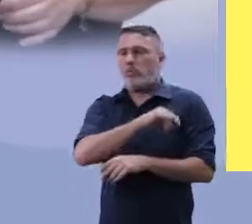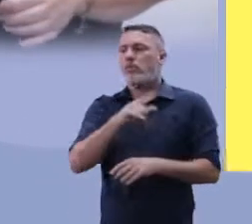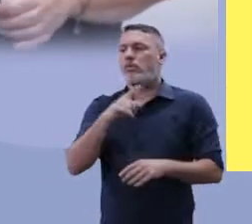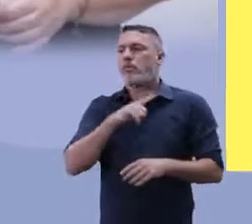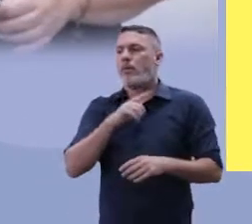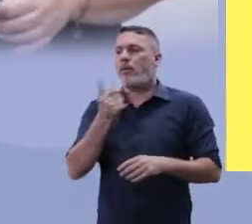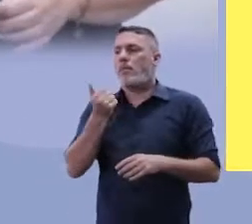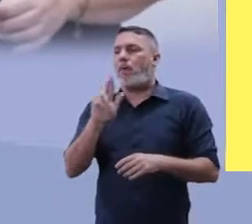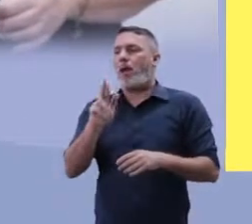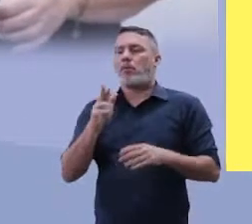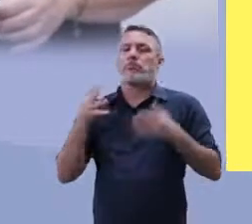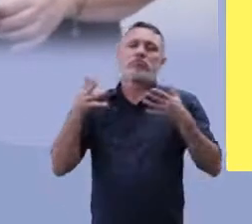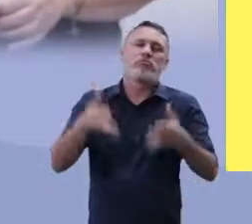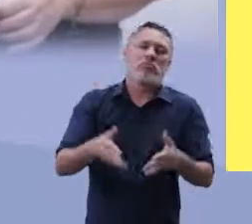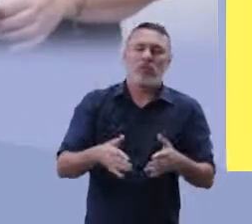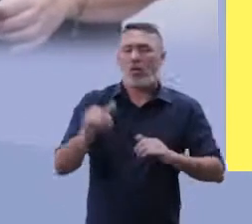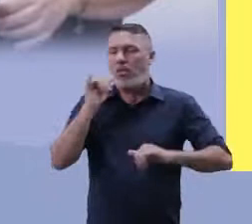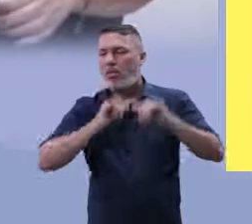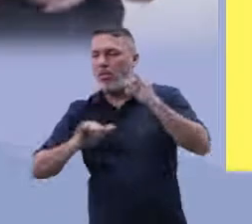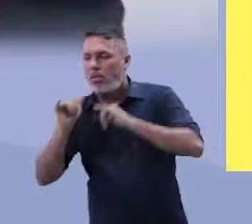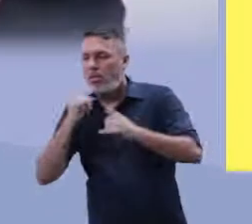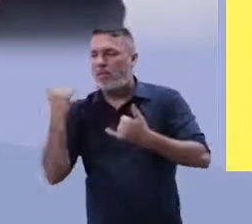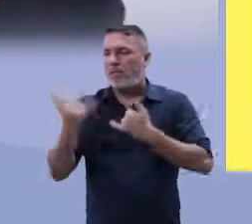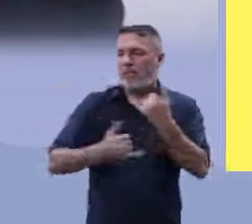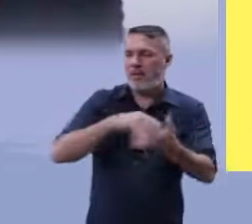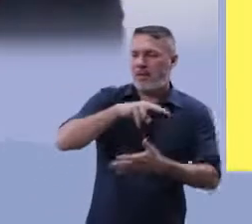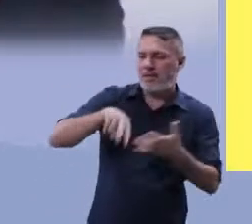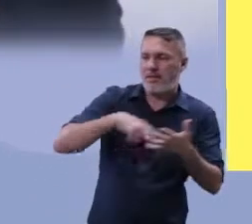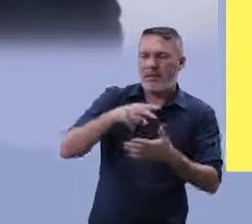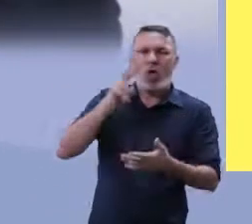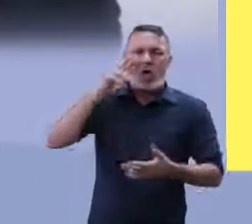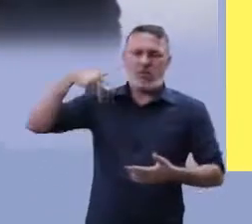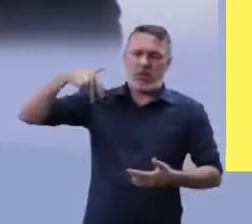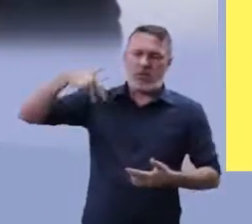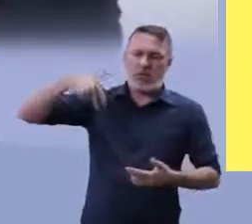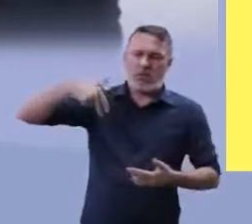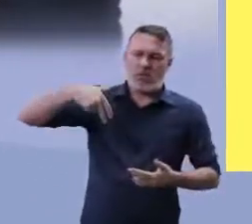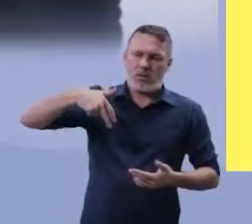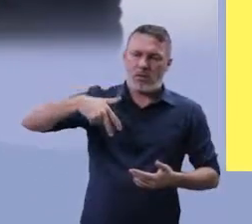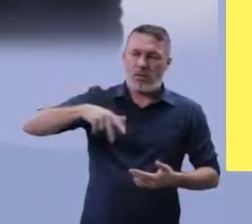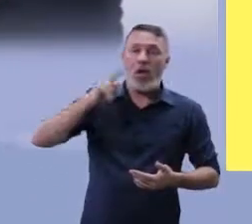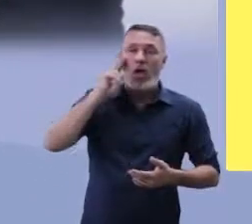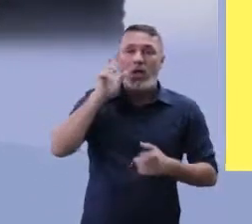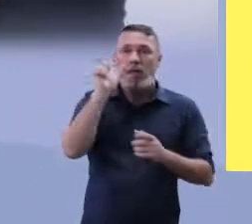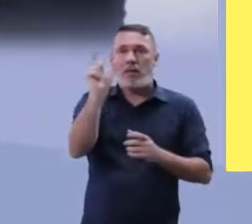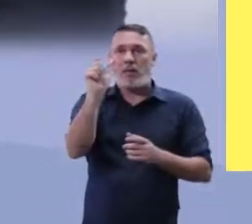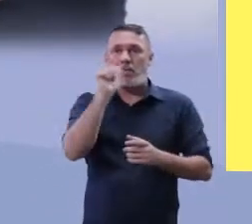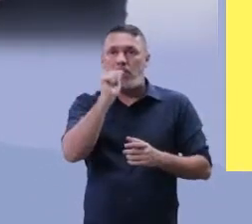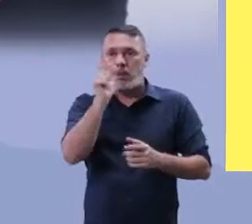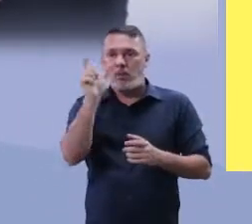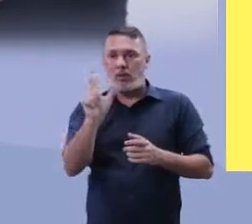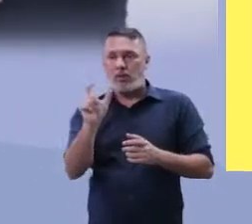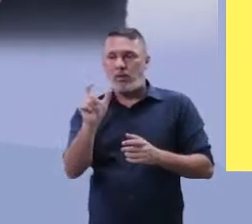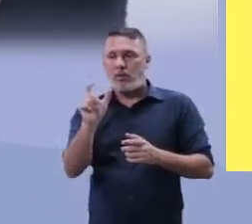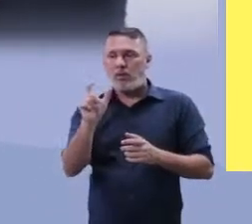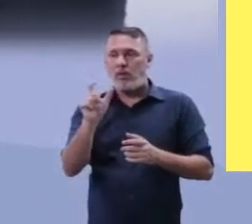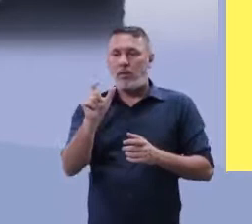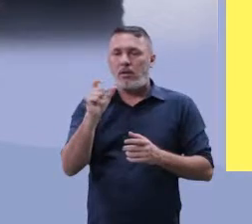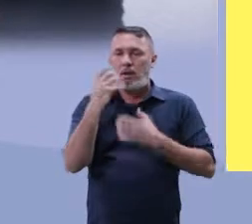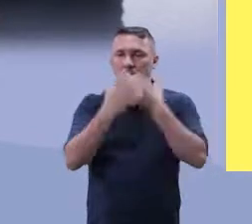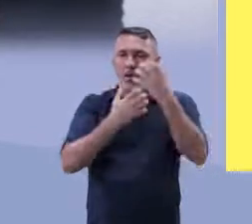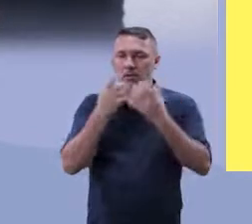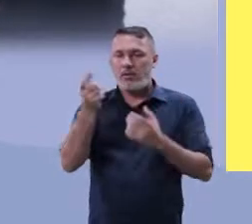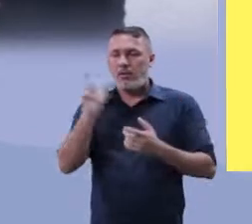bar, 20 de novembro, bebeu, cantou, dançou. Note como ele desce. Bebeu, cantou, dançou.